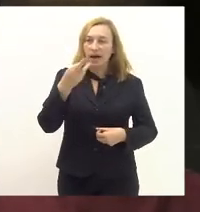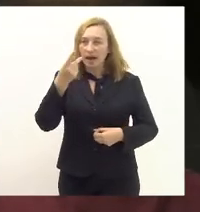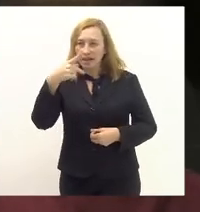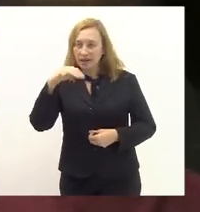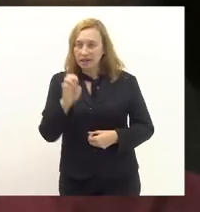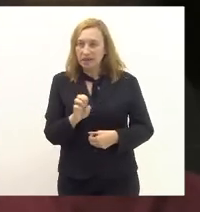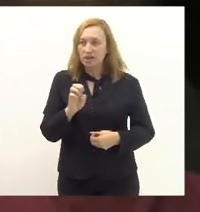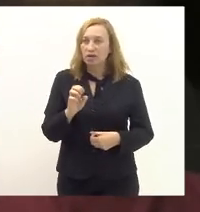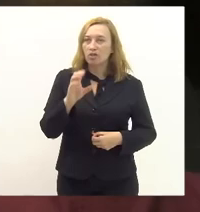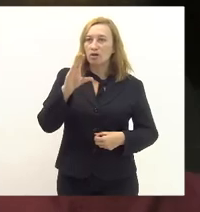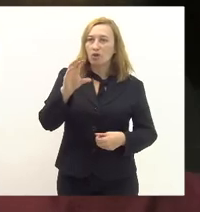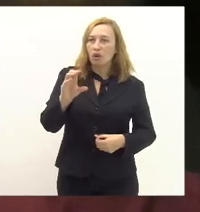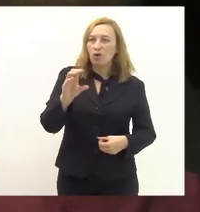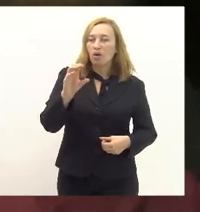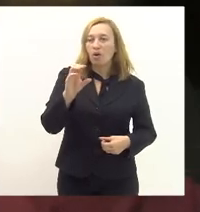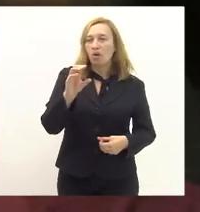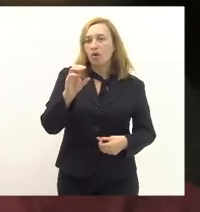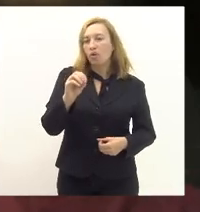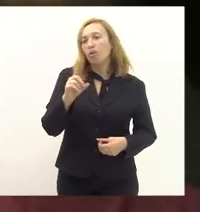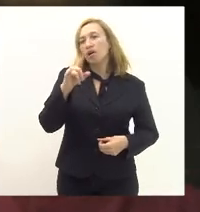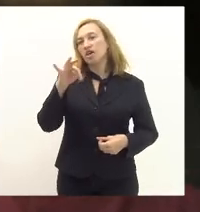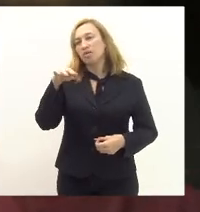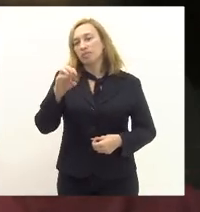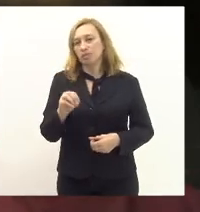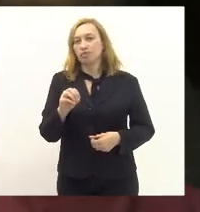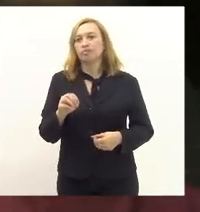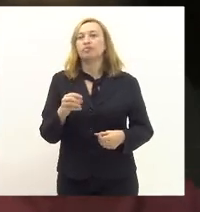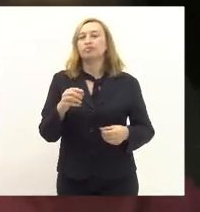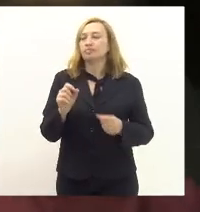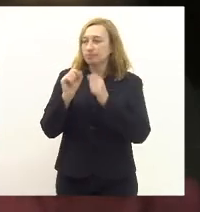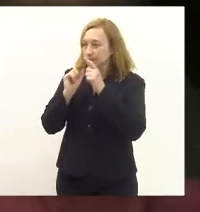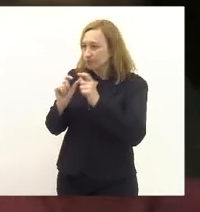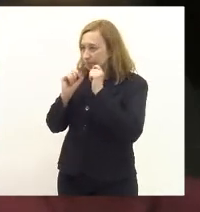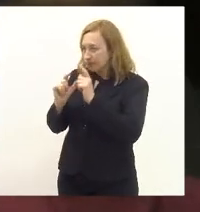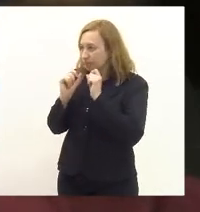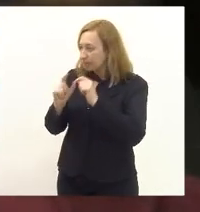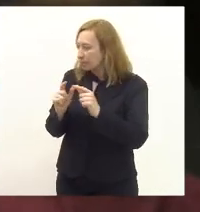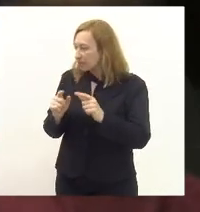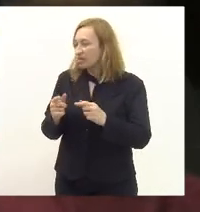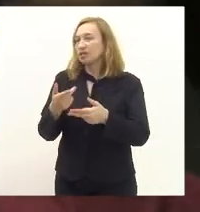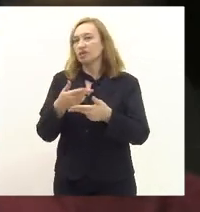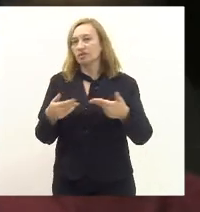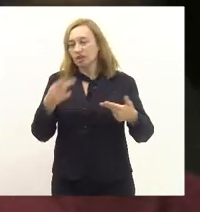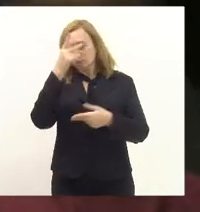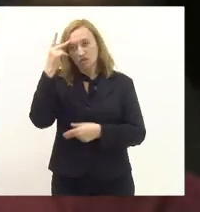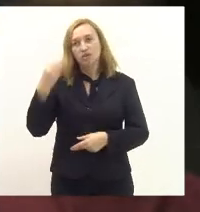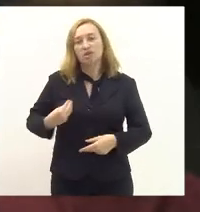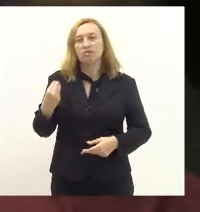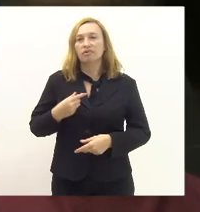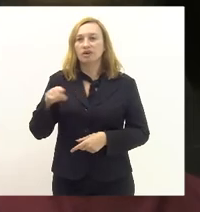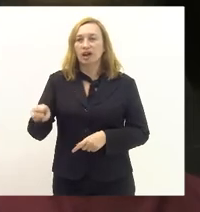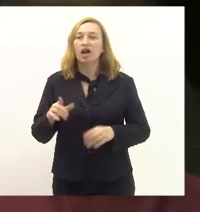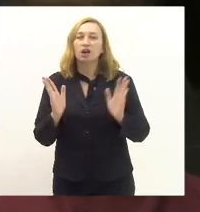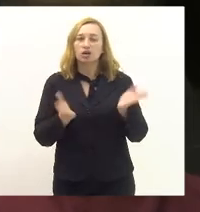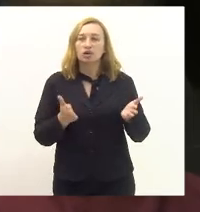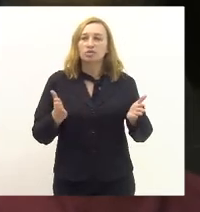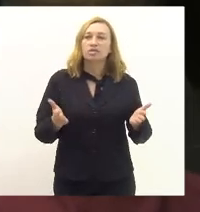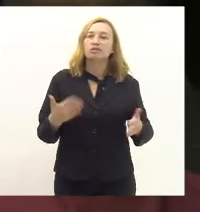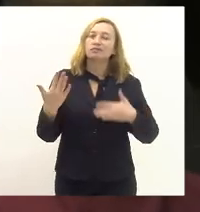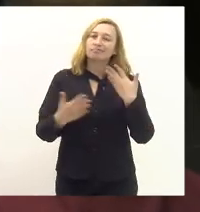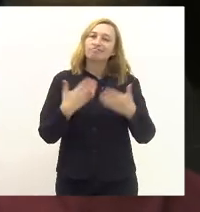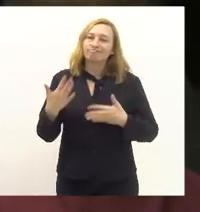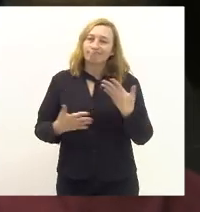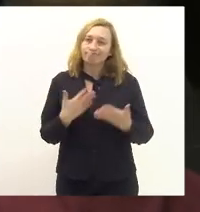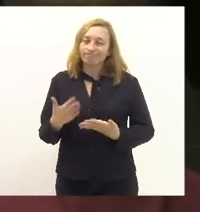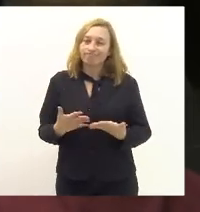lá, recebemos muita, muita reclamação dos moradores do bairro Parque Olímpico, né? E hoje eu tive a grata